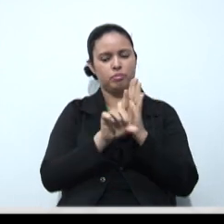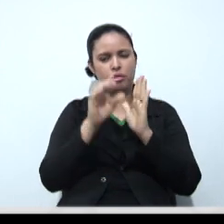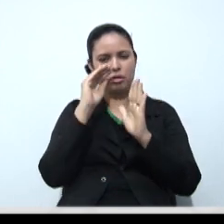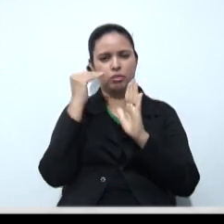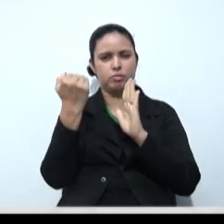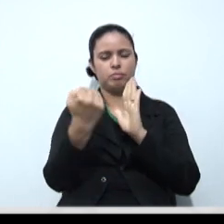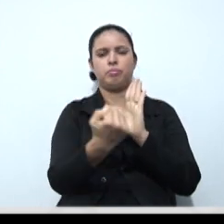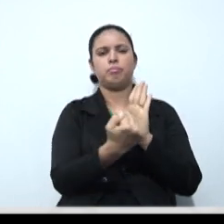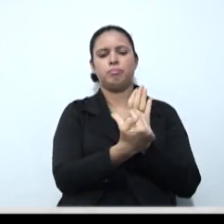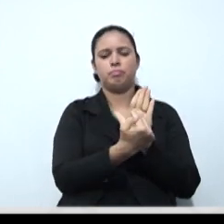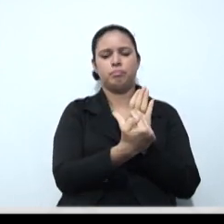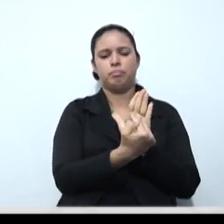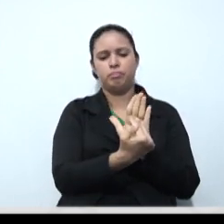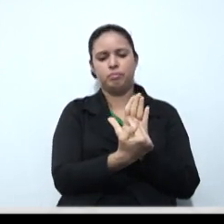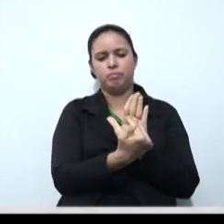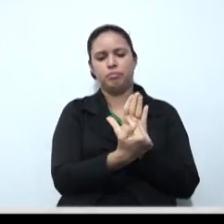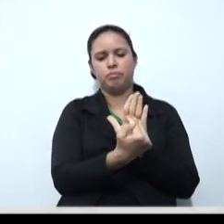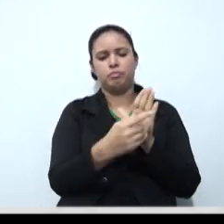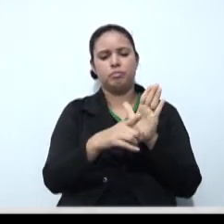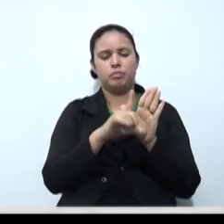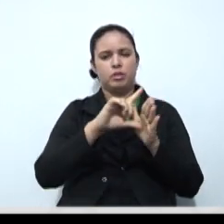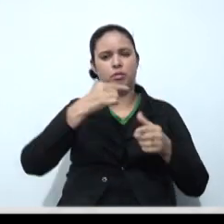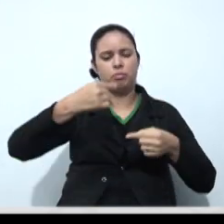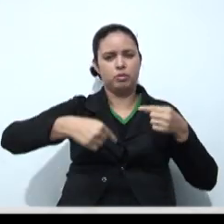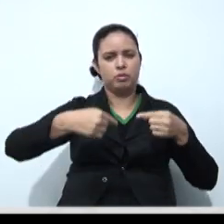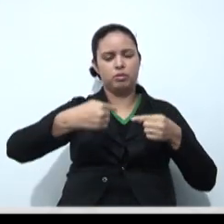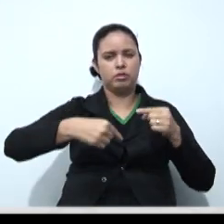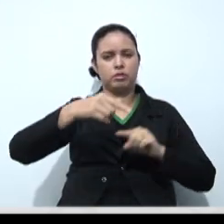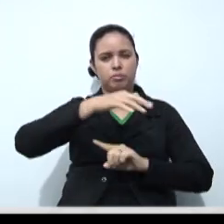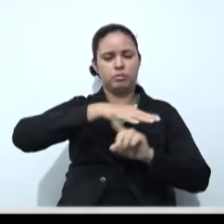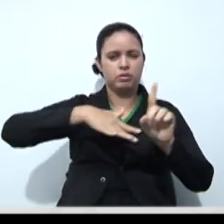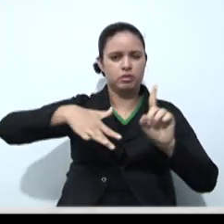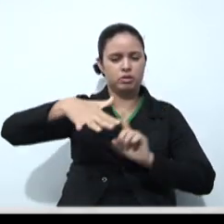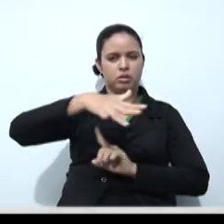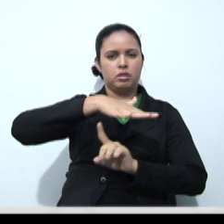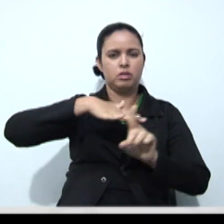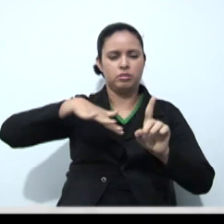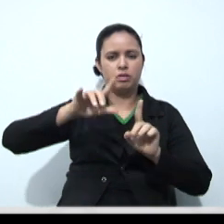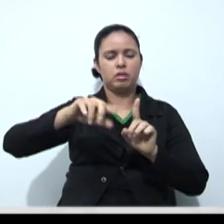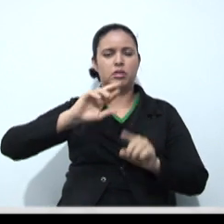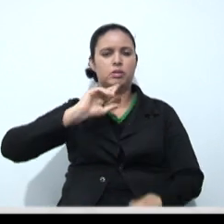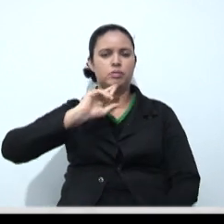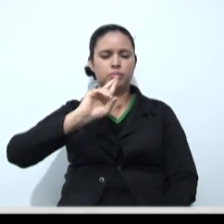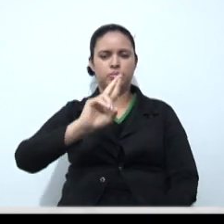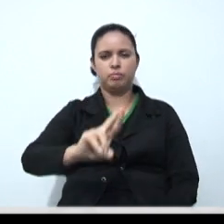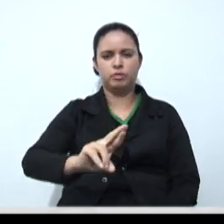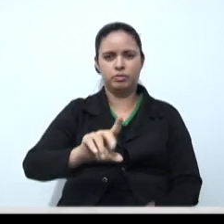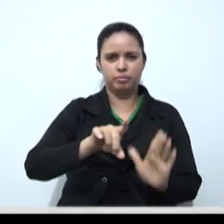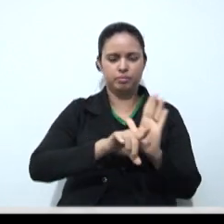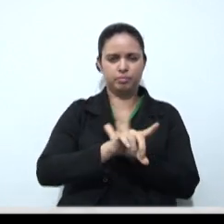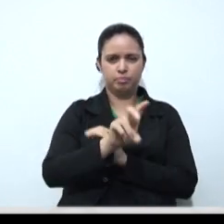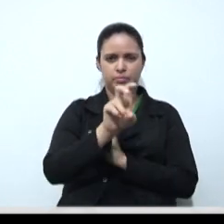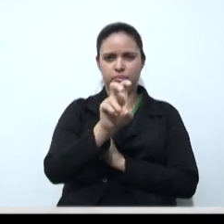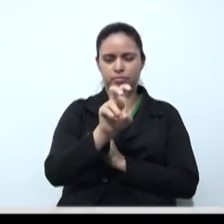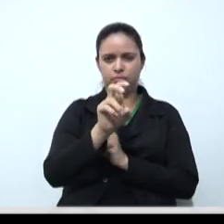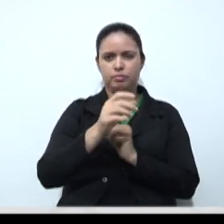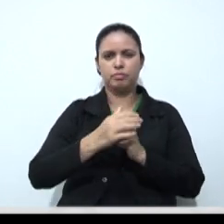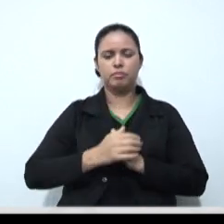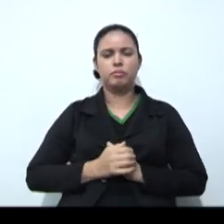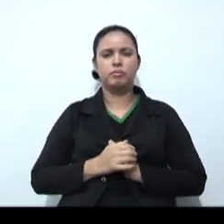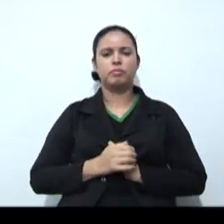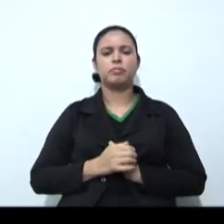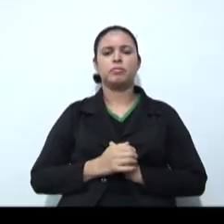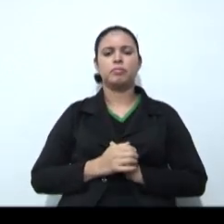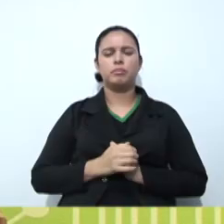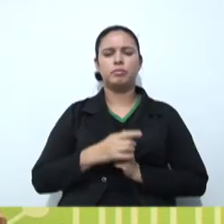foi estabelecido previamente na política ambiental. Essa é a resposta da questão número 5.